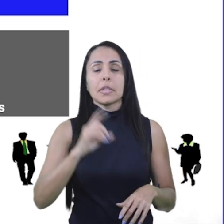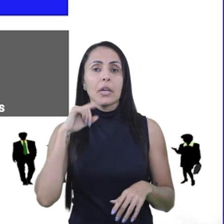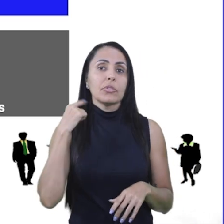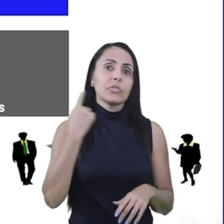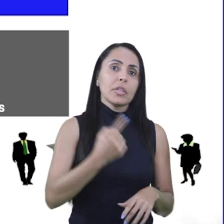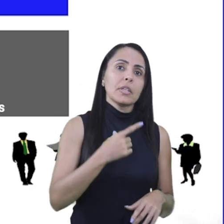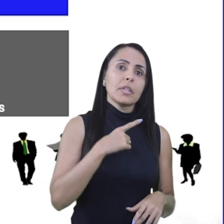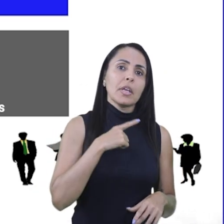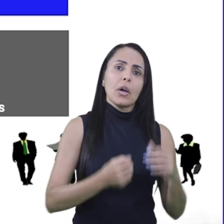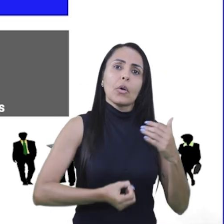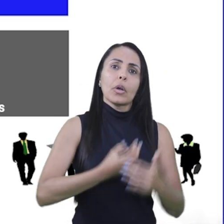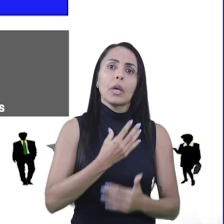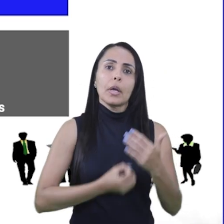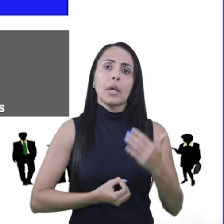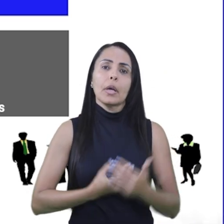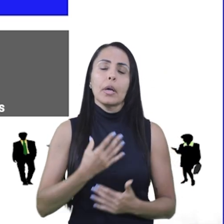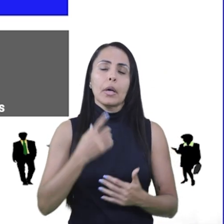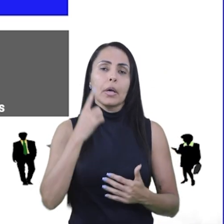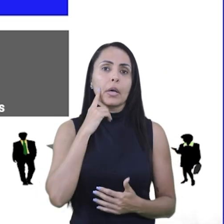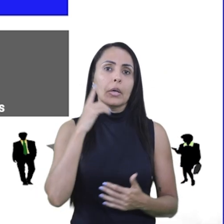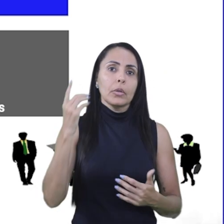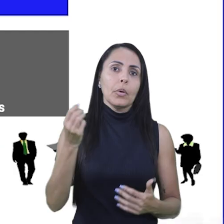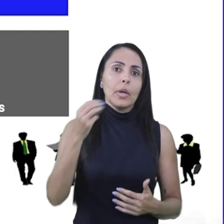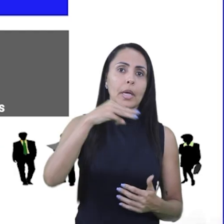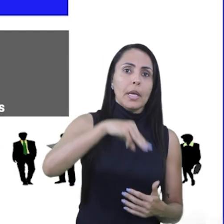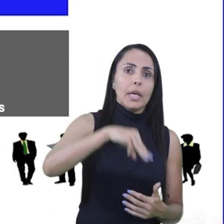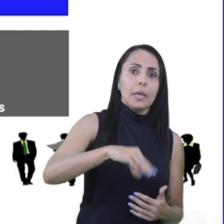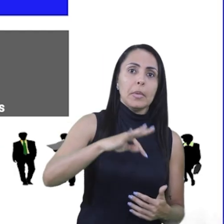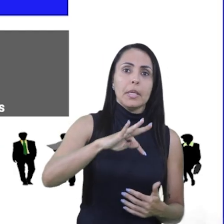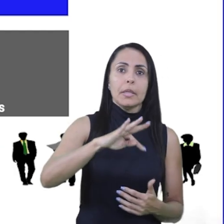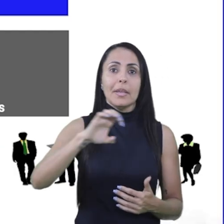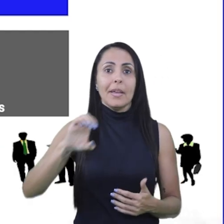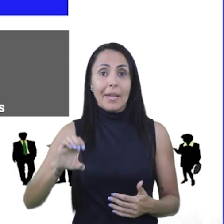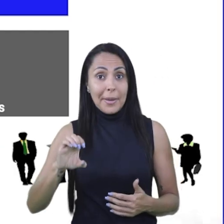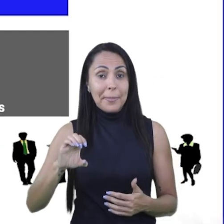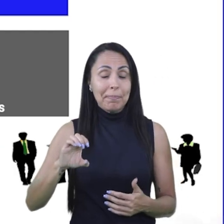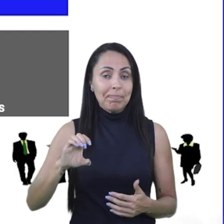aí a criação do MTE, que é o Ministério do Trabalho e Emprego.